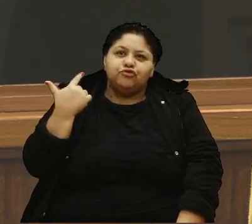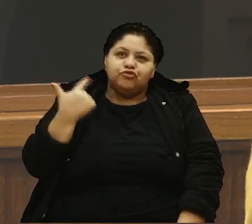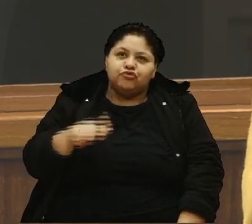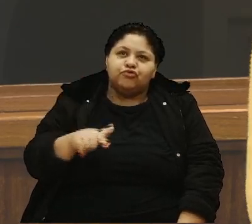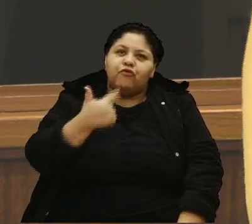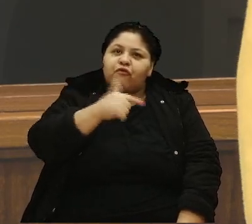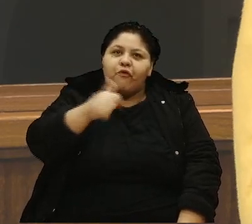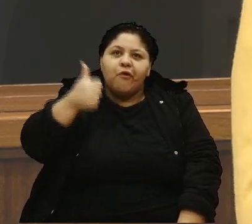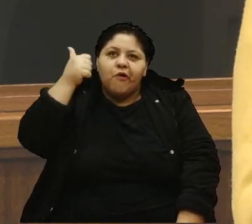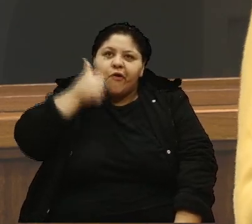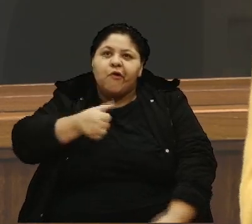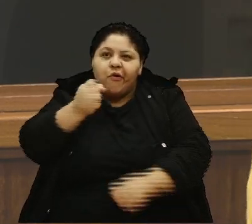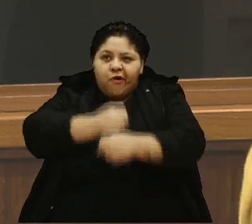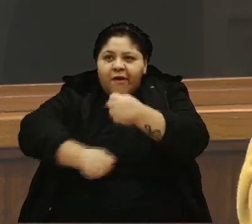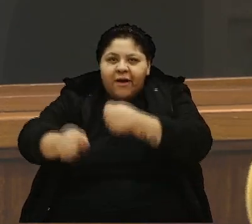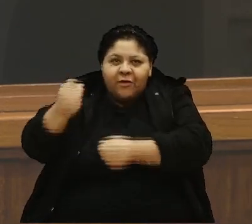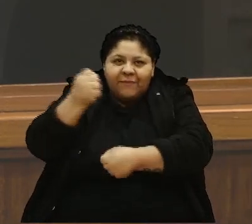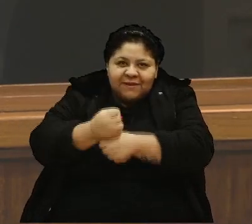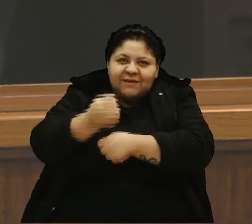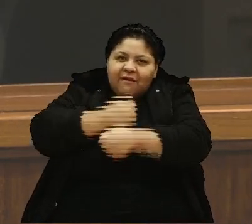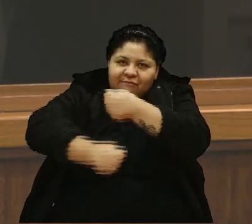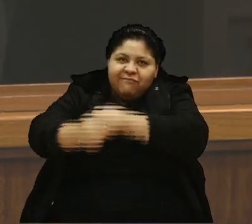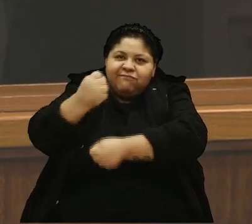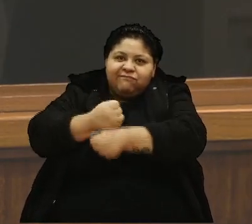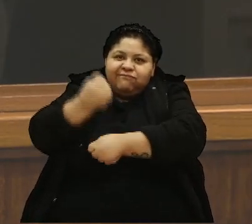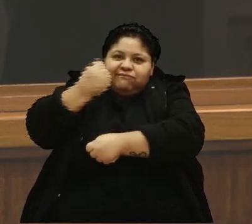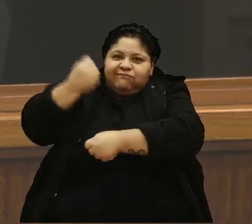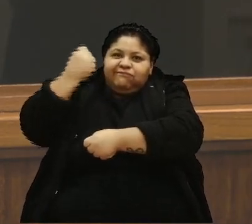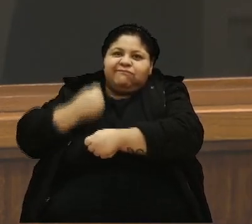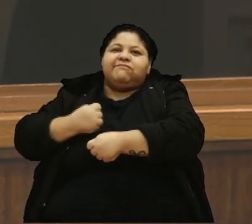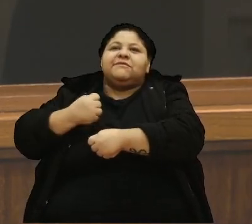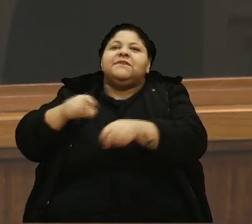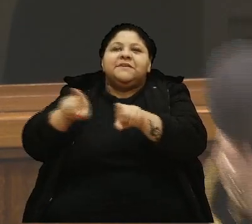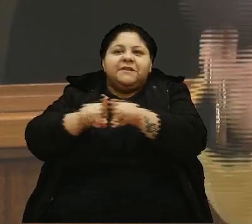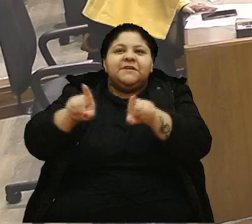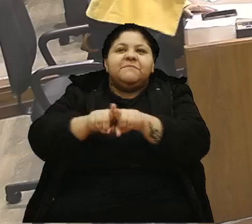o ano passado, o retrasado também foi, então, parabéns à Nil.